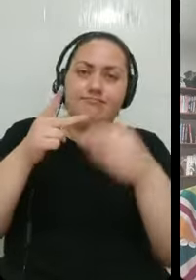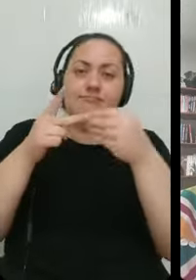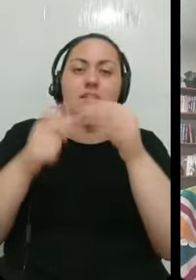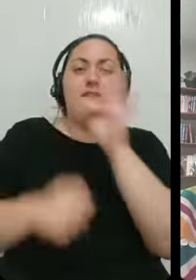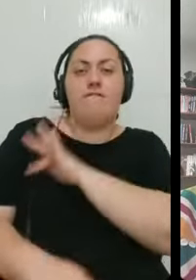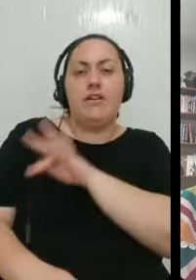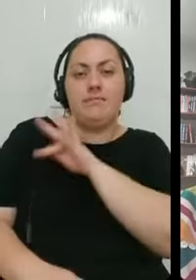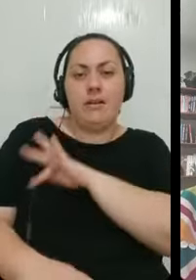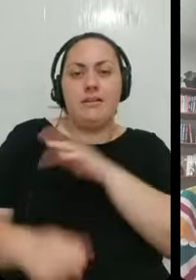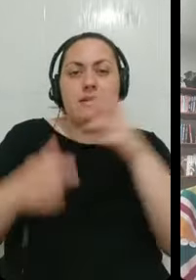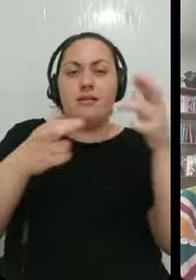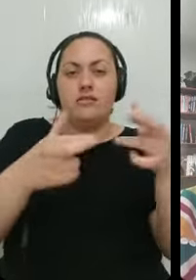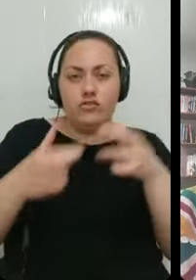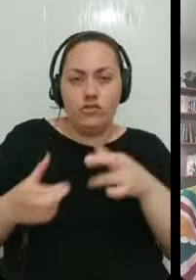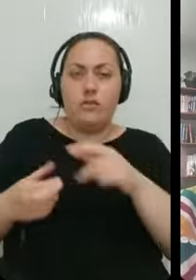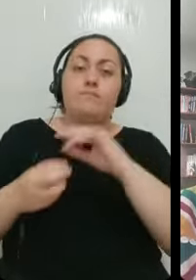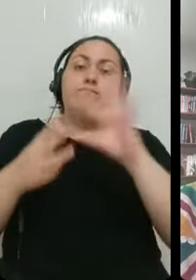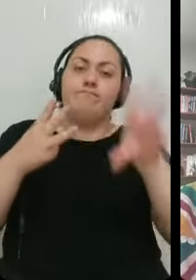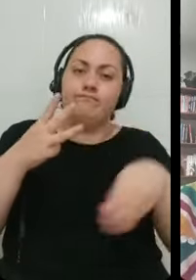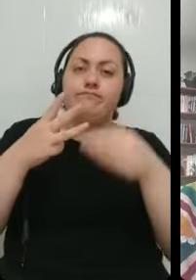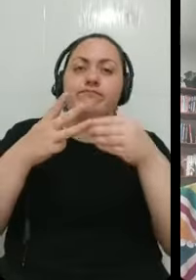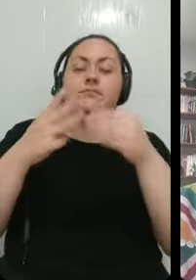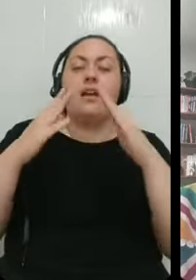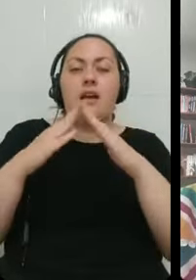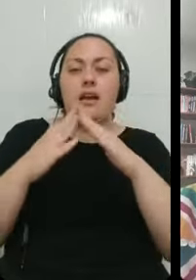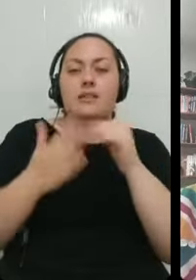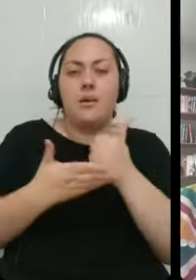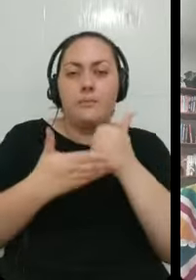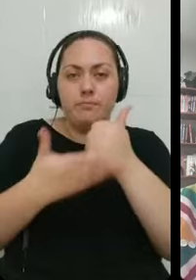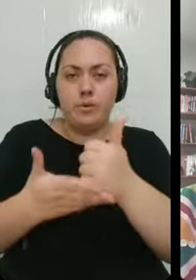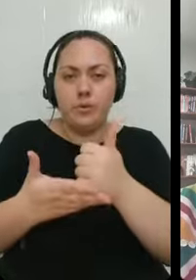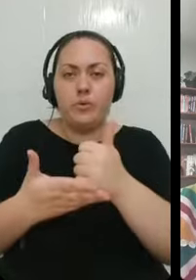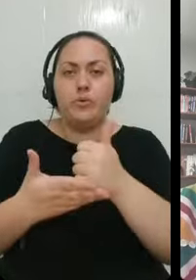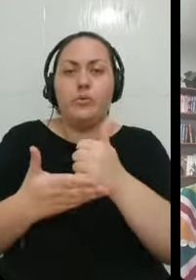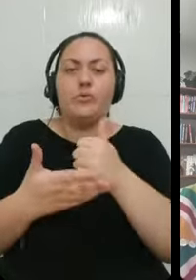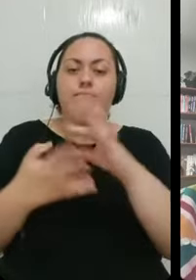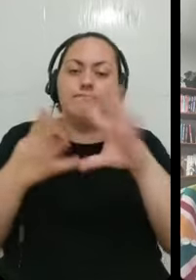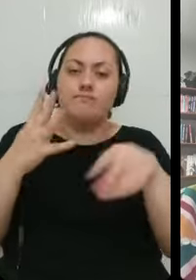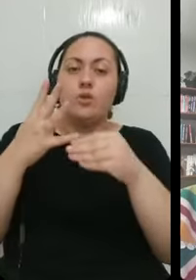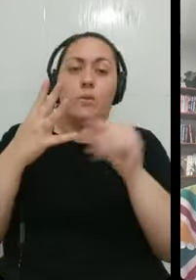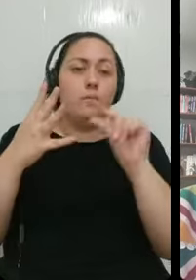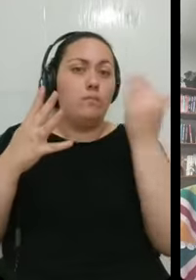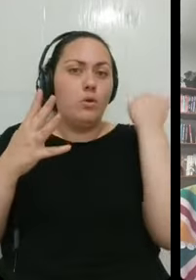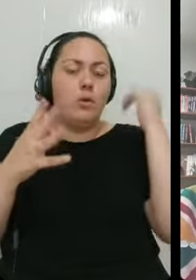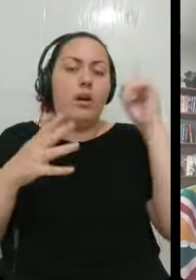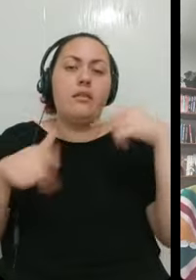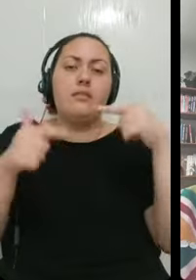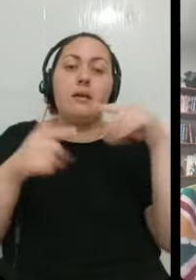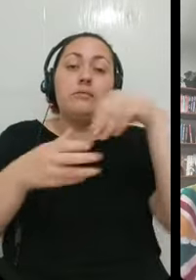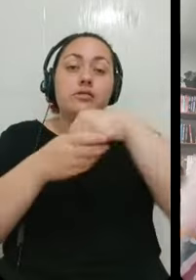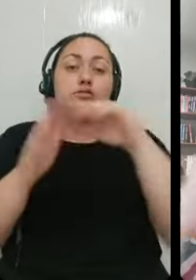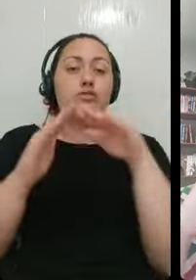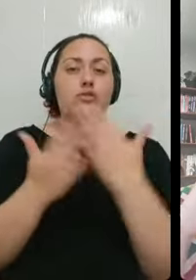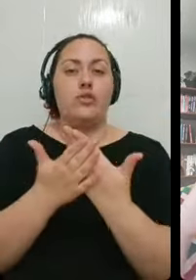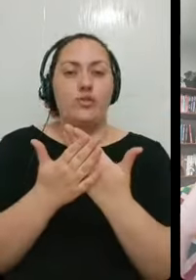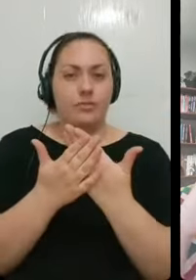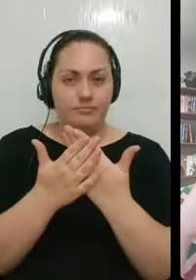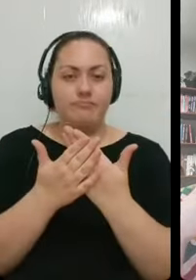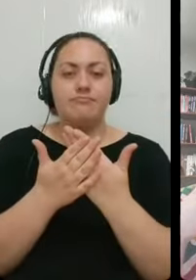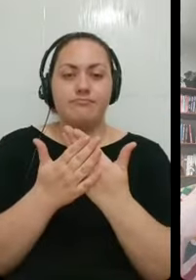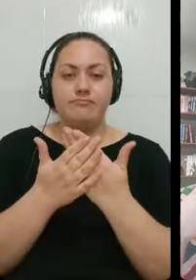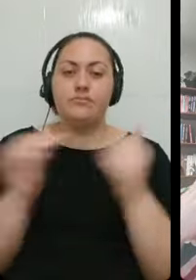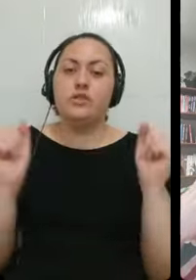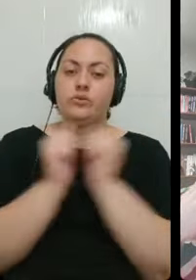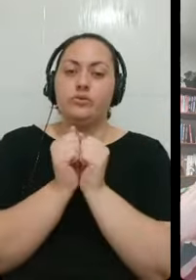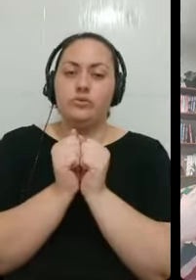depois a gente ampliou para casa de apoio. A gente recentemente fez um trabalho em escola junto com a